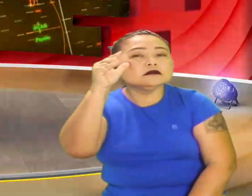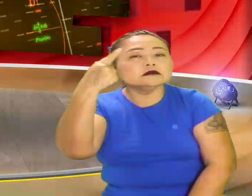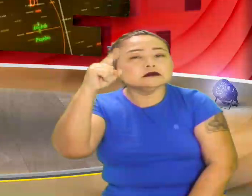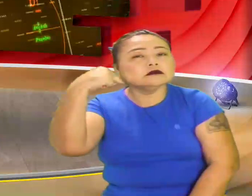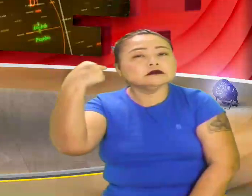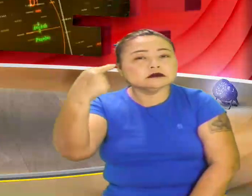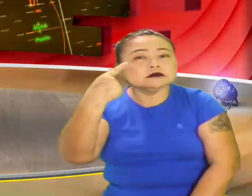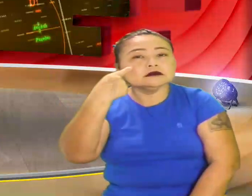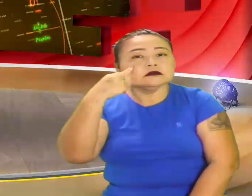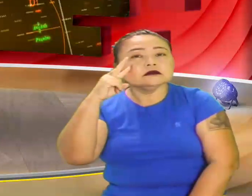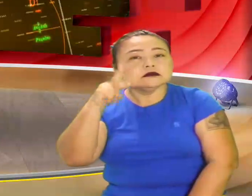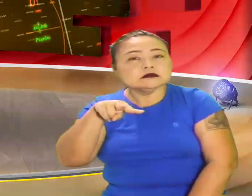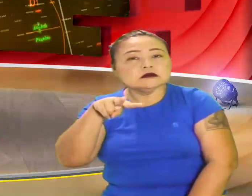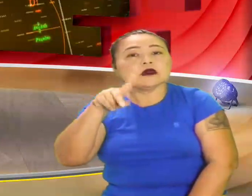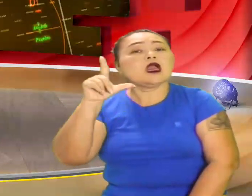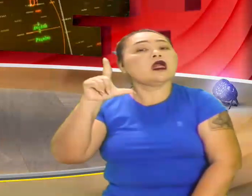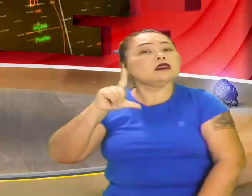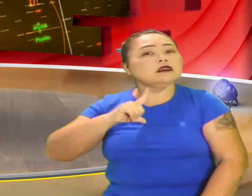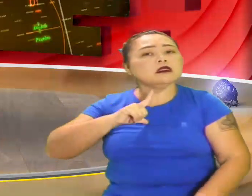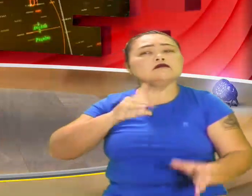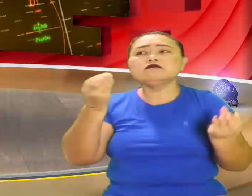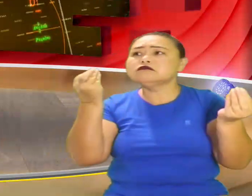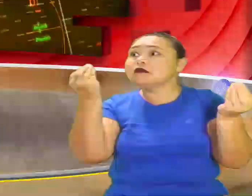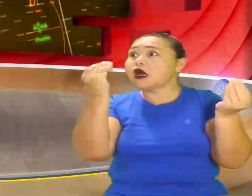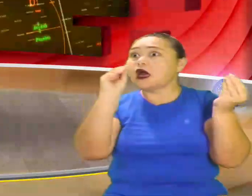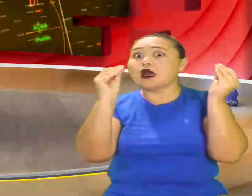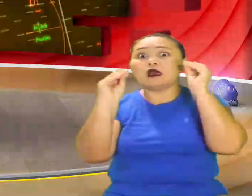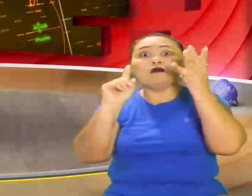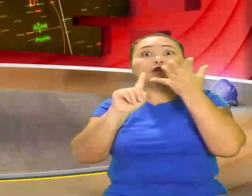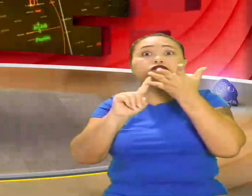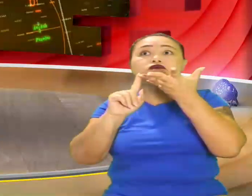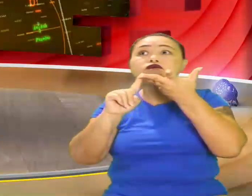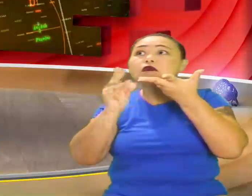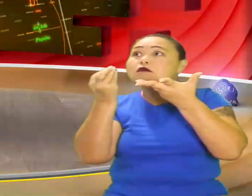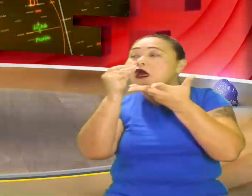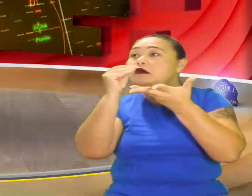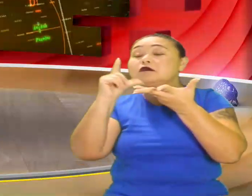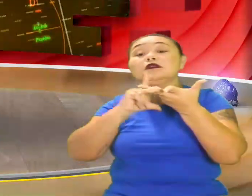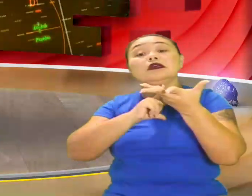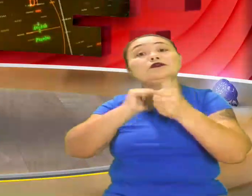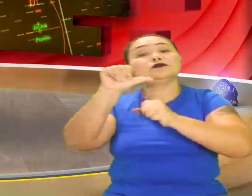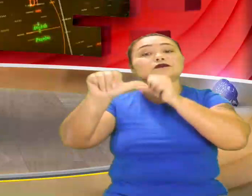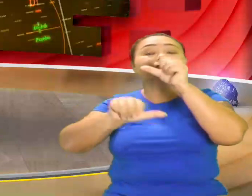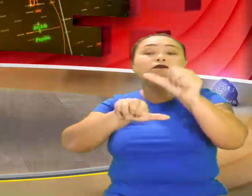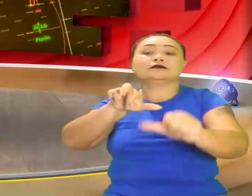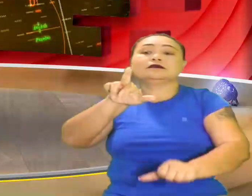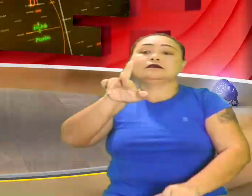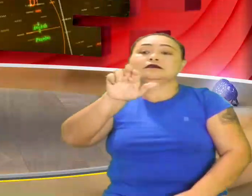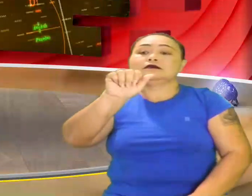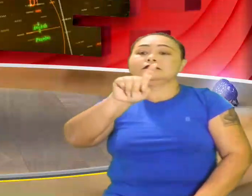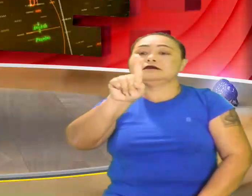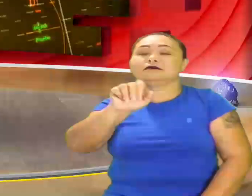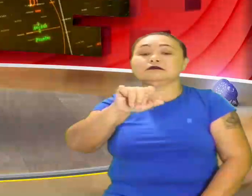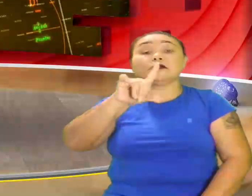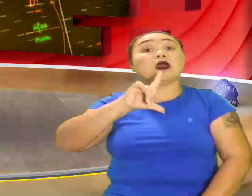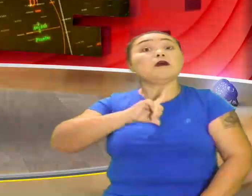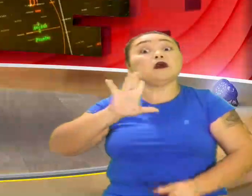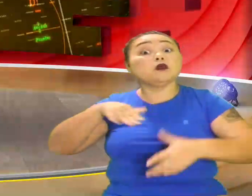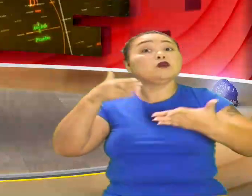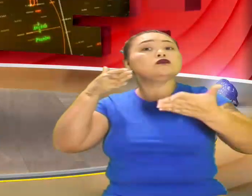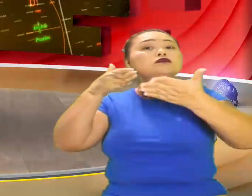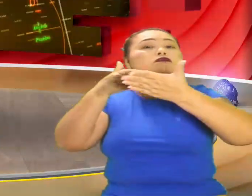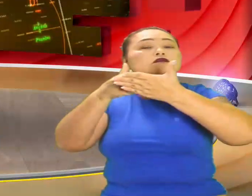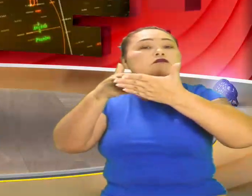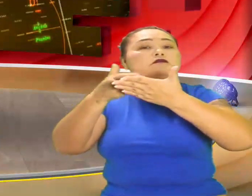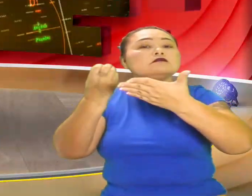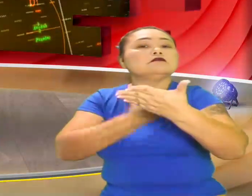olhar, mas dá de colocar vários números, desde que eu mude a razão. Mas quando eu limito a quantidade